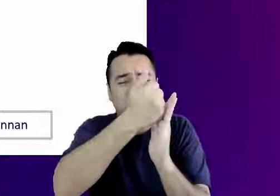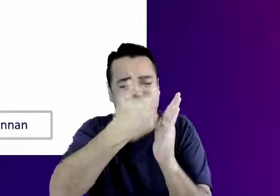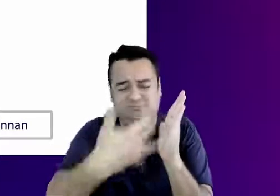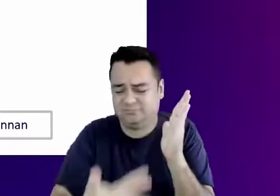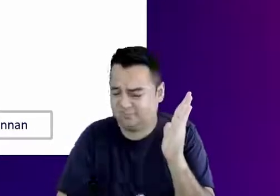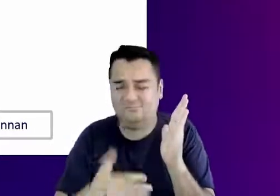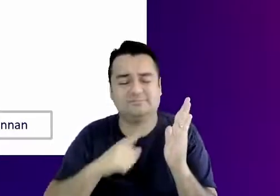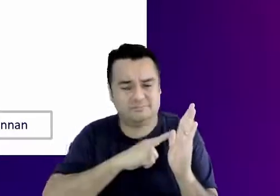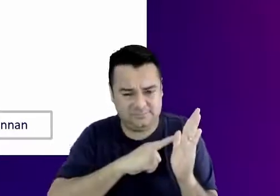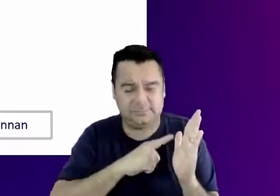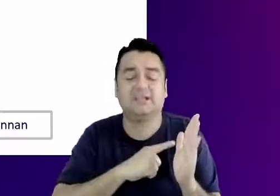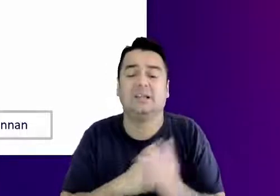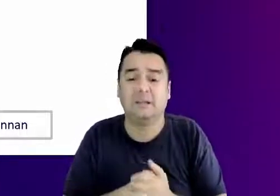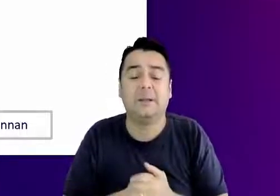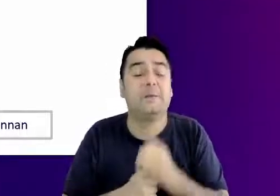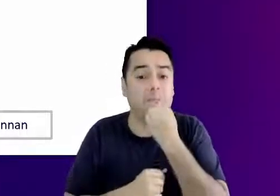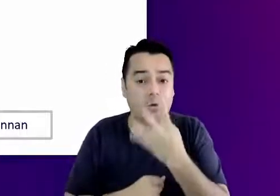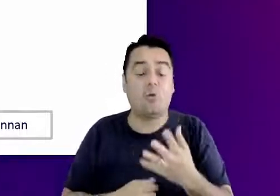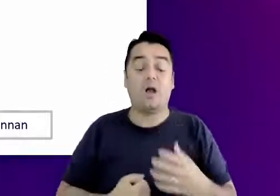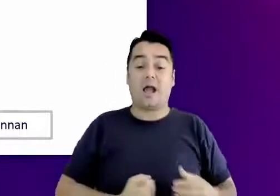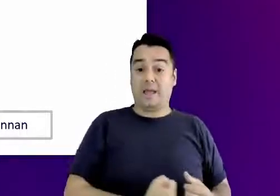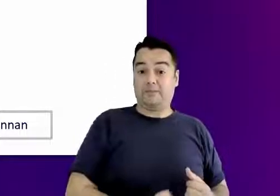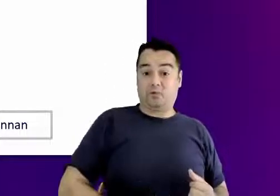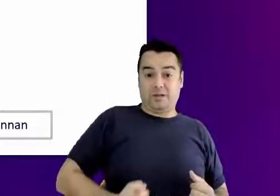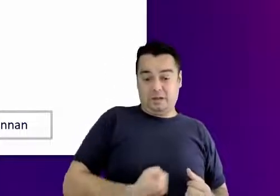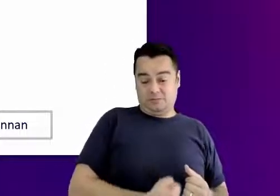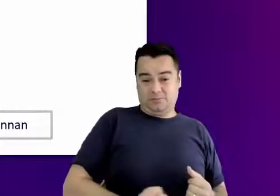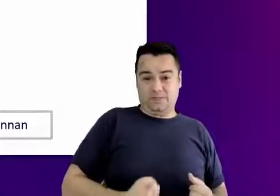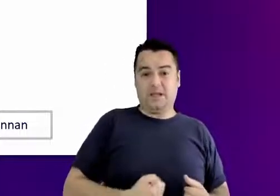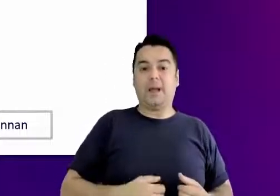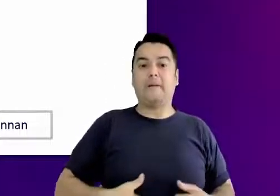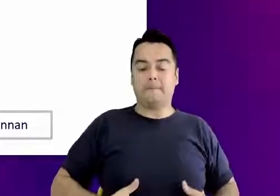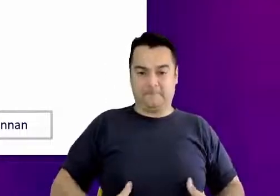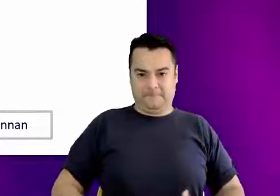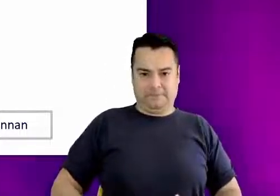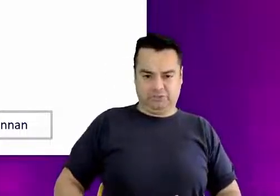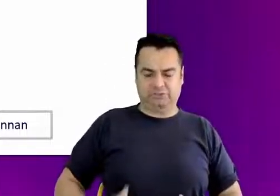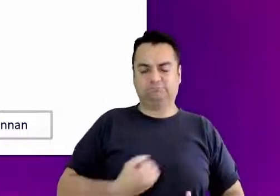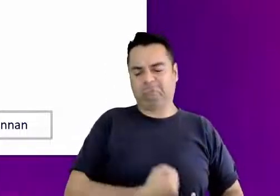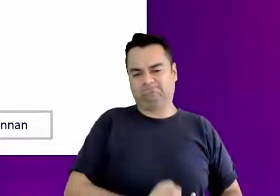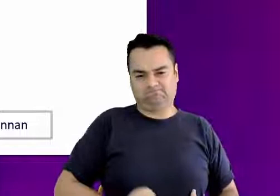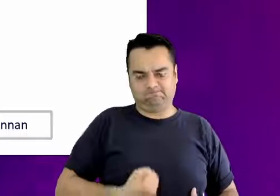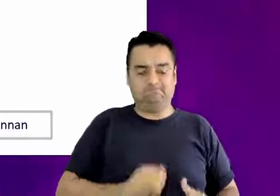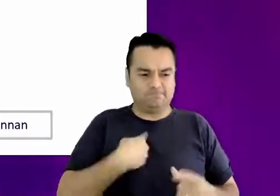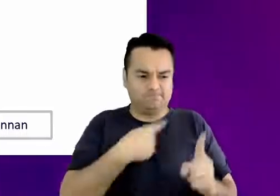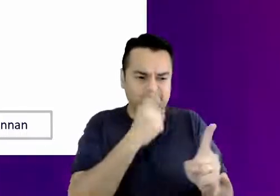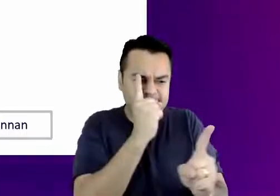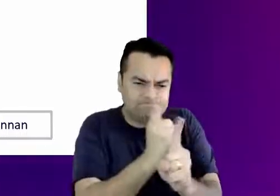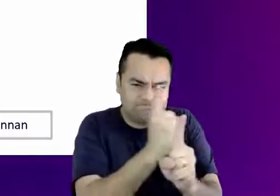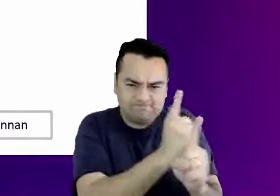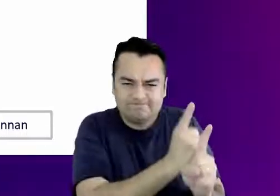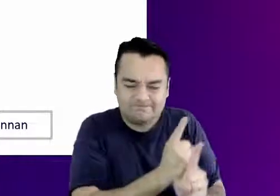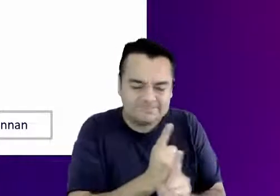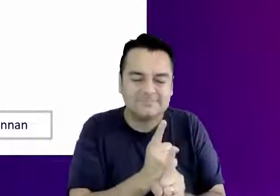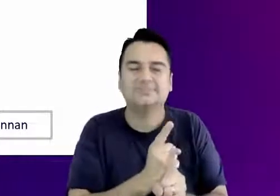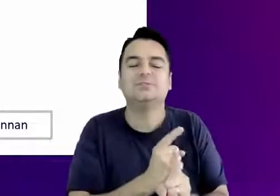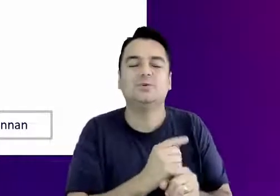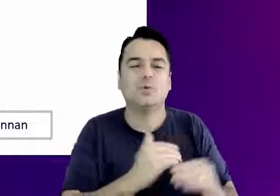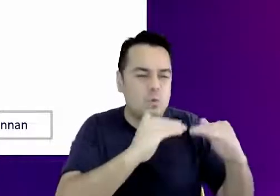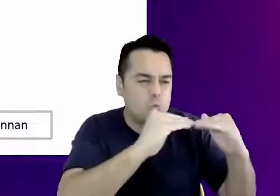pela via transabdominal, bexiga parcialmente repleta, eu identifico no corte longitudinal o